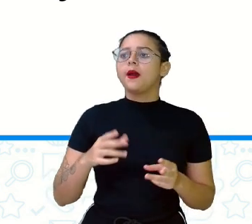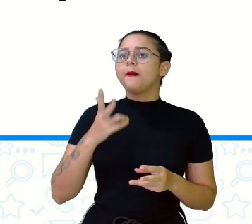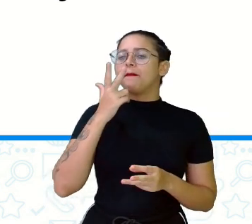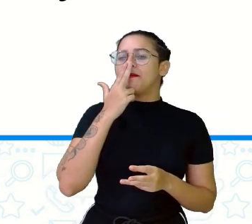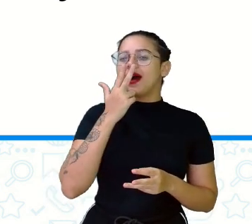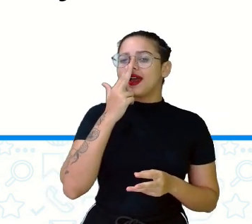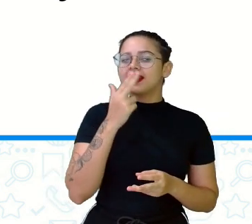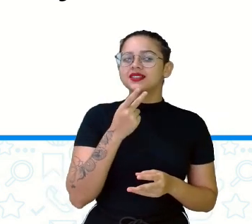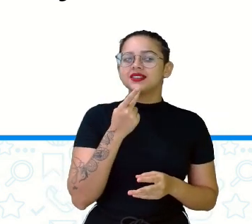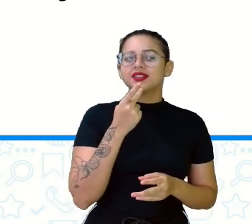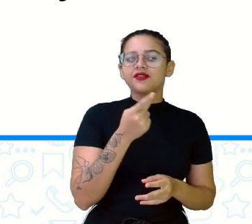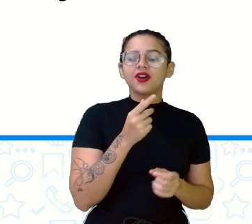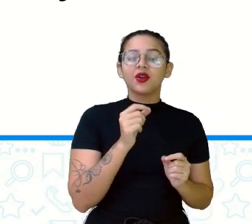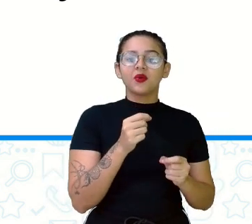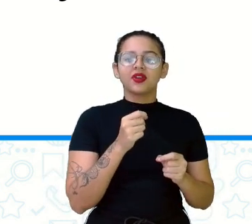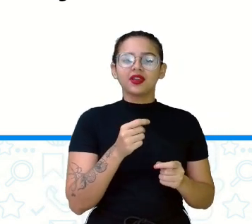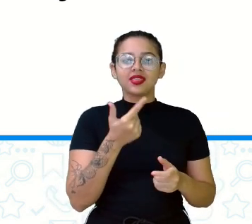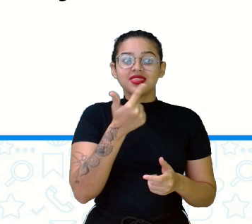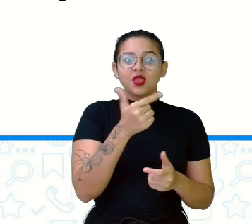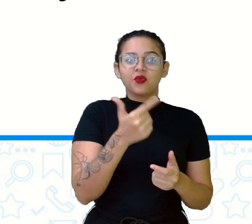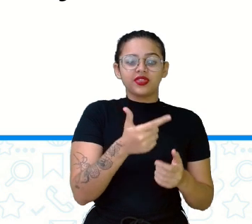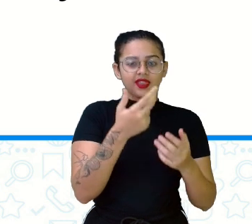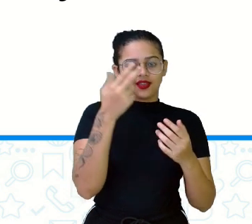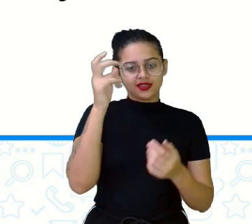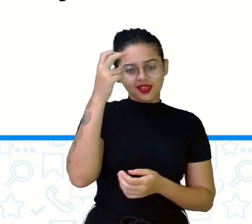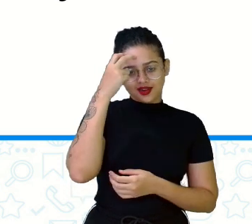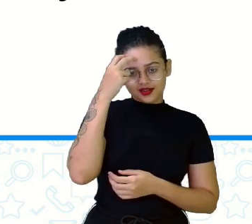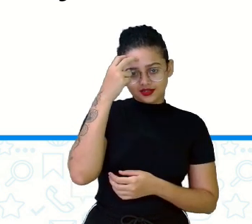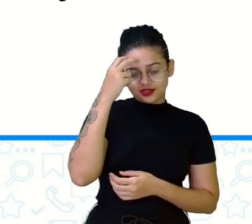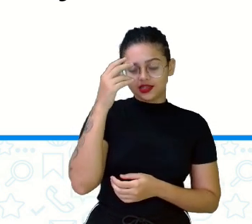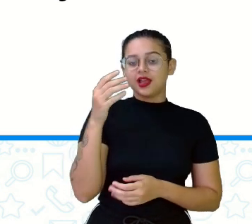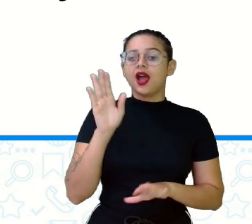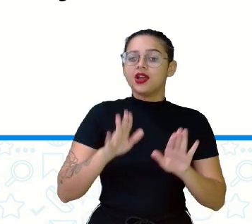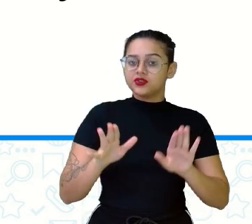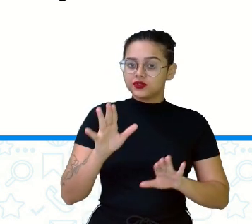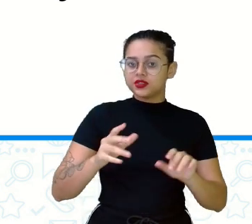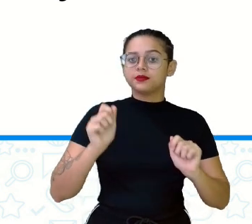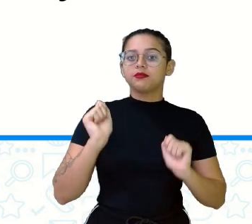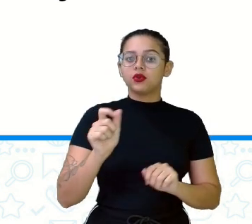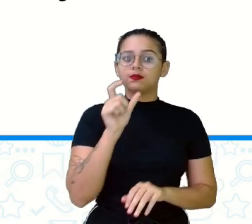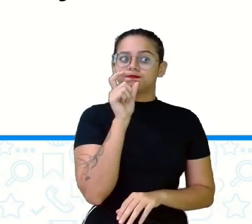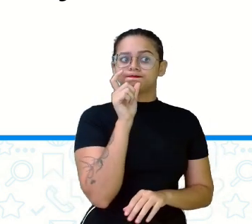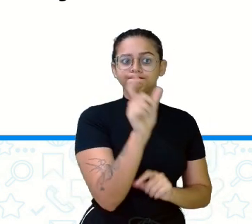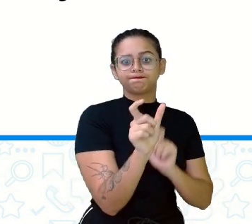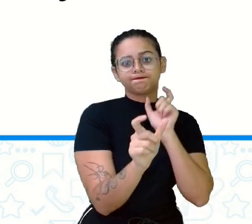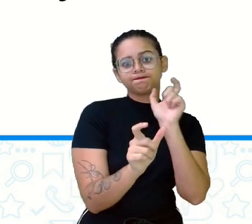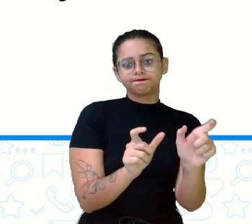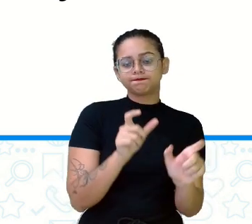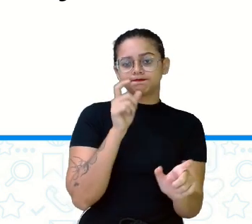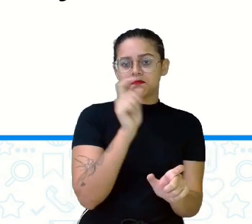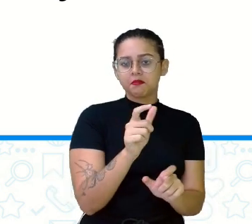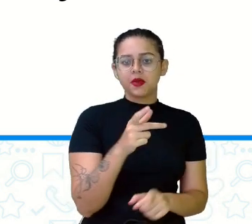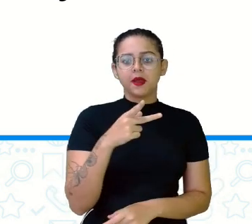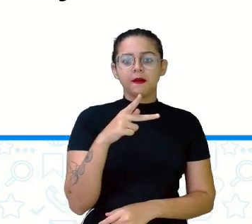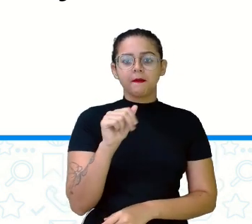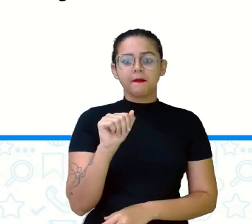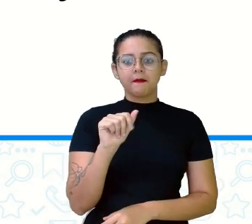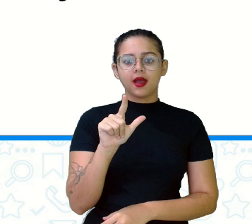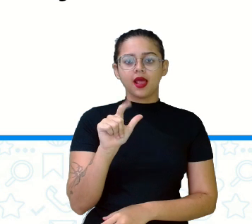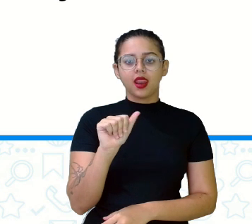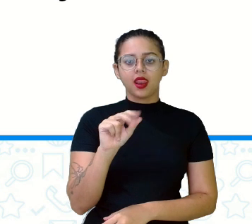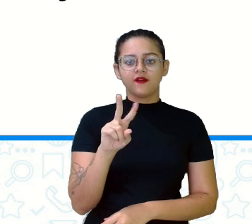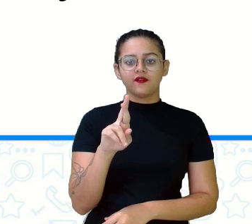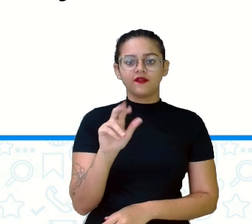inteligência. Além disso, elas podem utilizar um linguajar mais rude, com palavras de baixo calão, por exemplo, as chamadas piadas